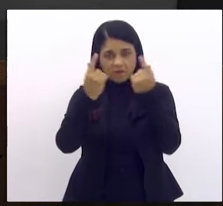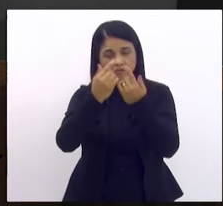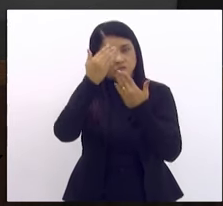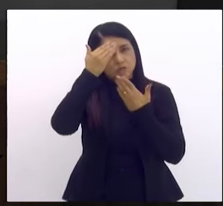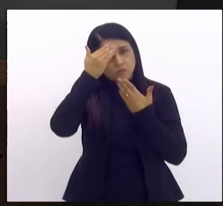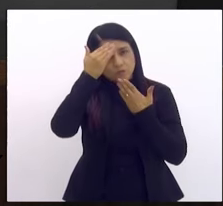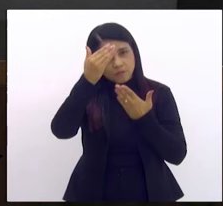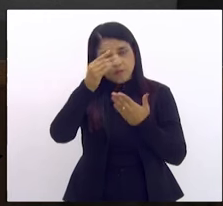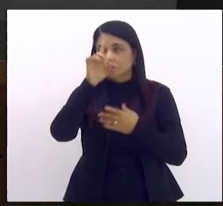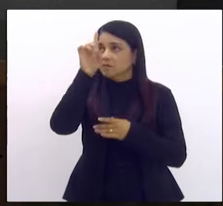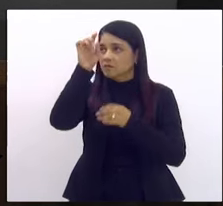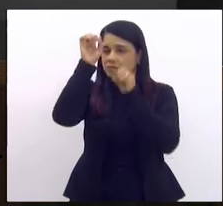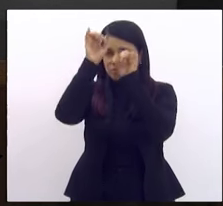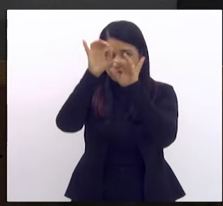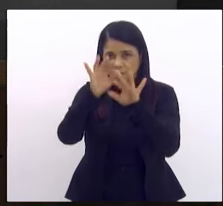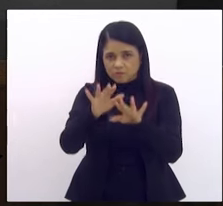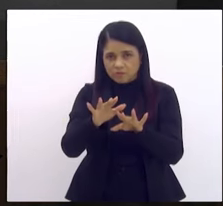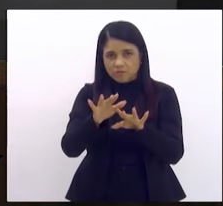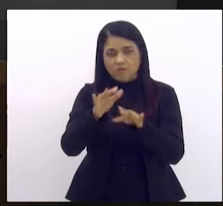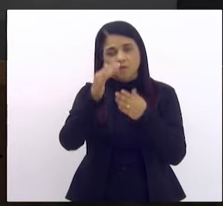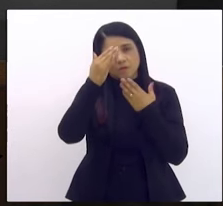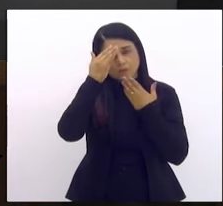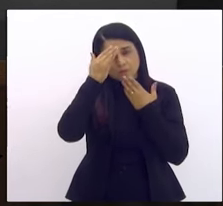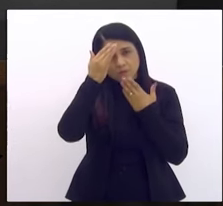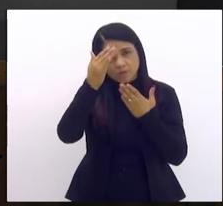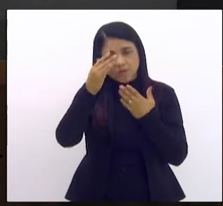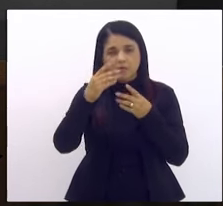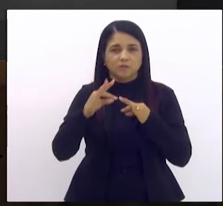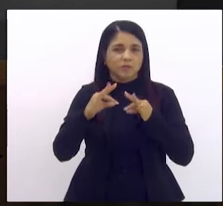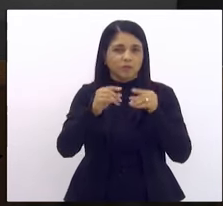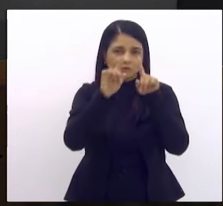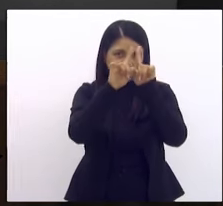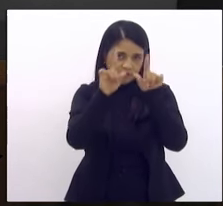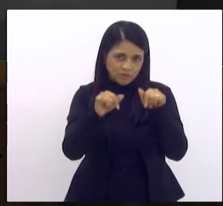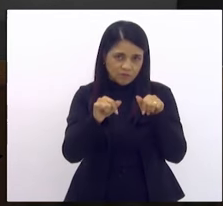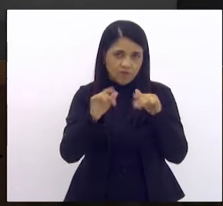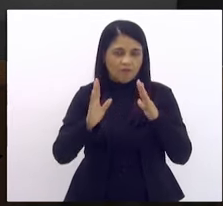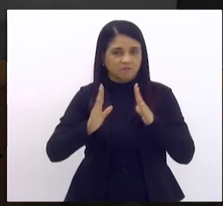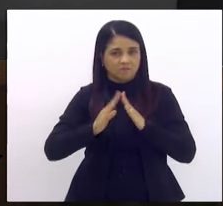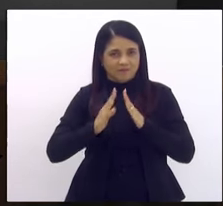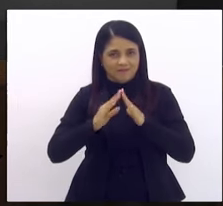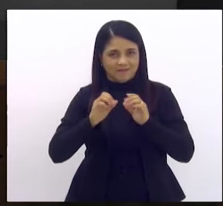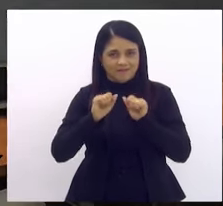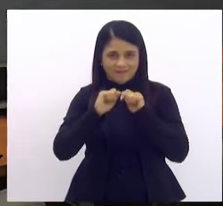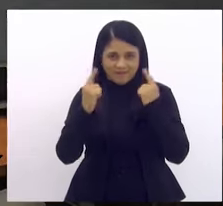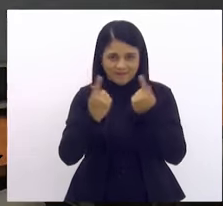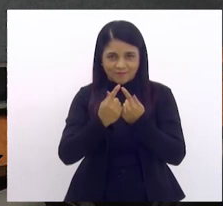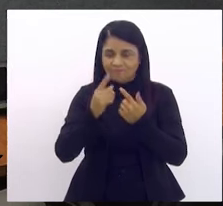obrigado. Que Deus abençoe a todos vocês e obrigado a todos os funcionários aqui da casa. Fica com Deus.